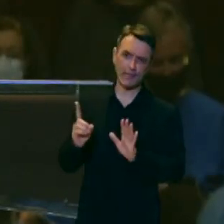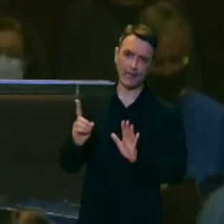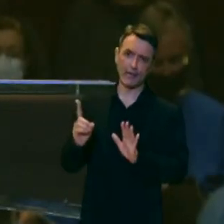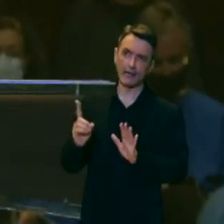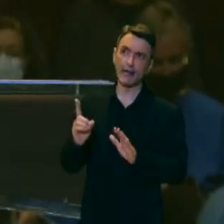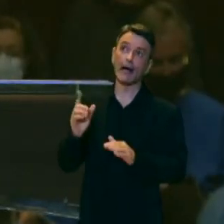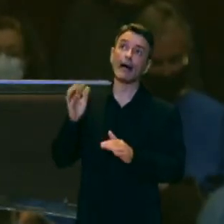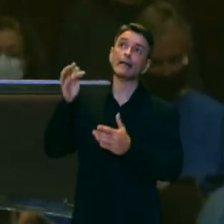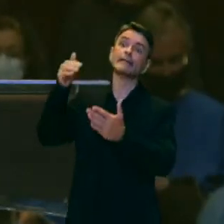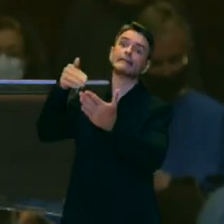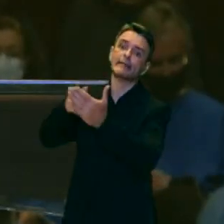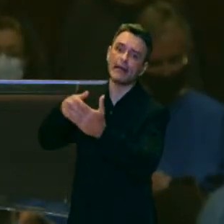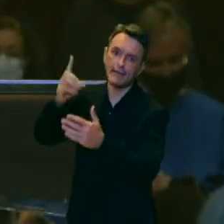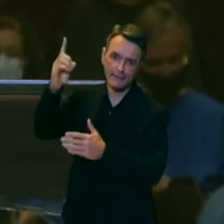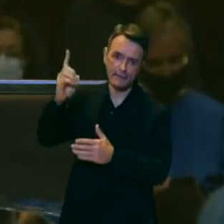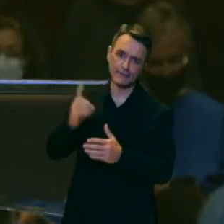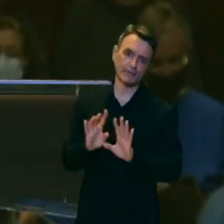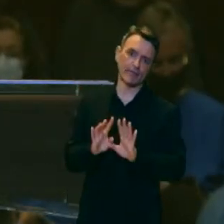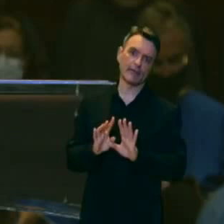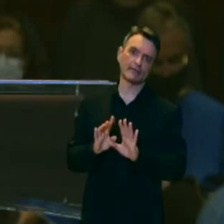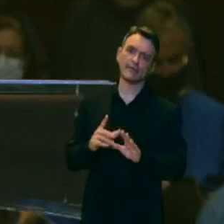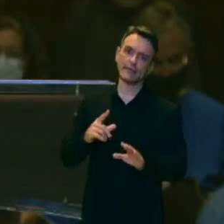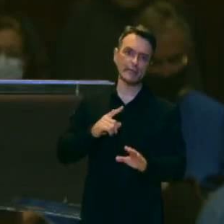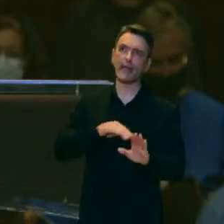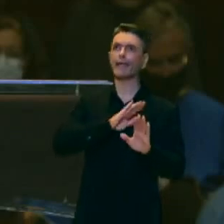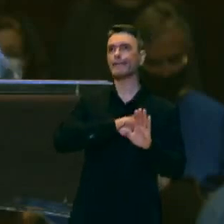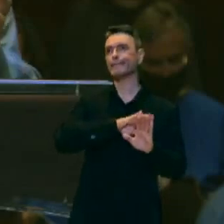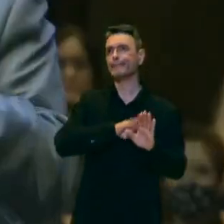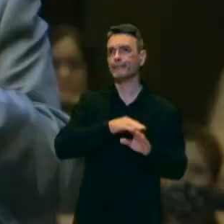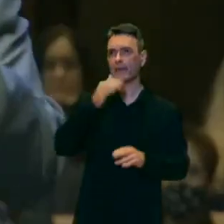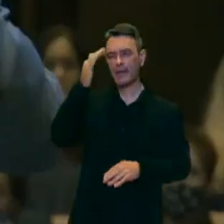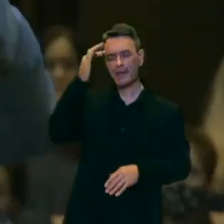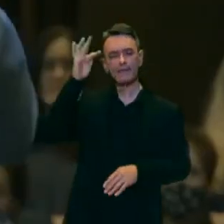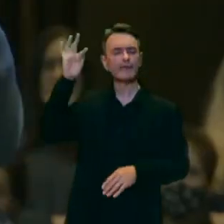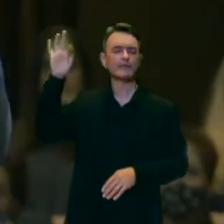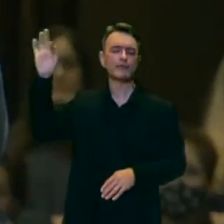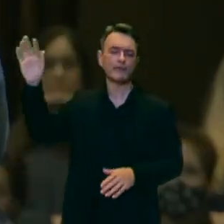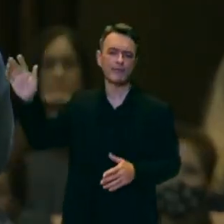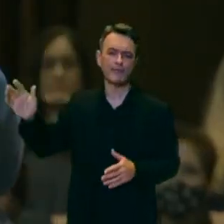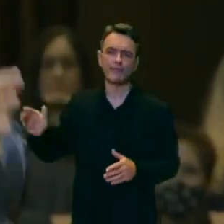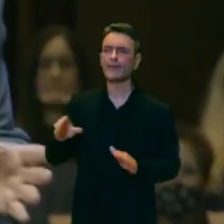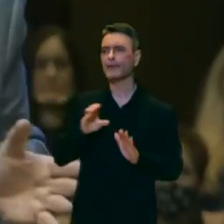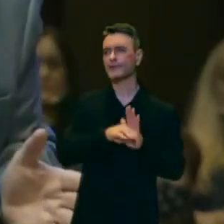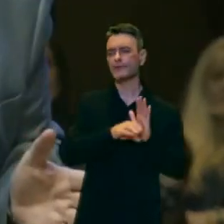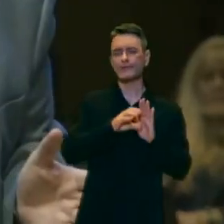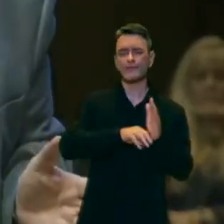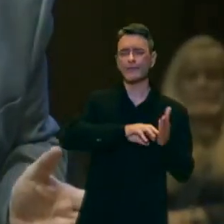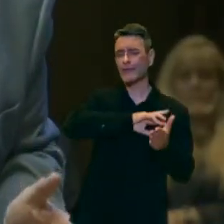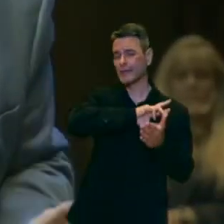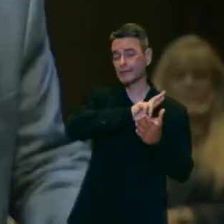ideologias, formas de pensamento, não é? Filosofias, conceitos,